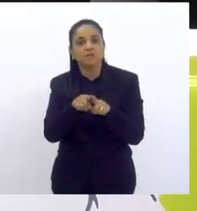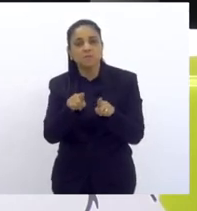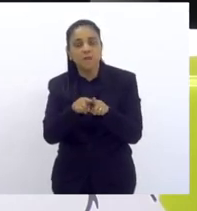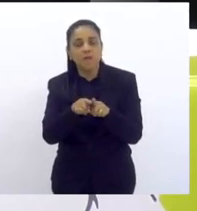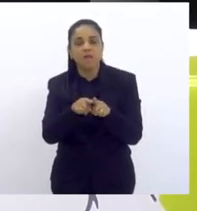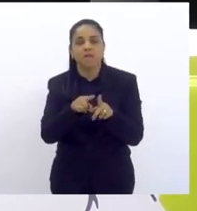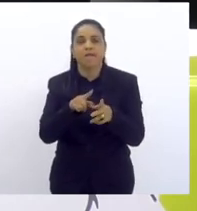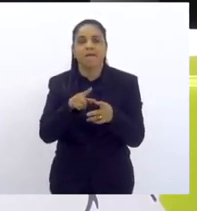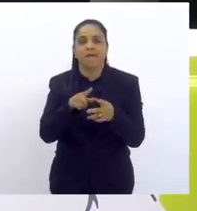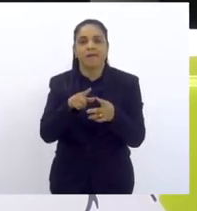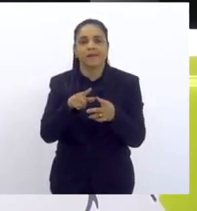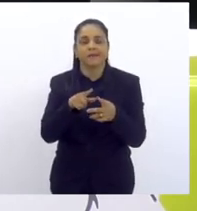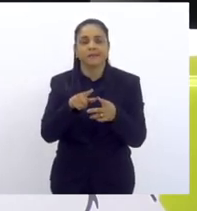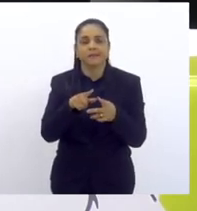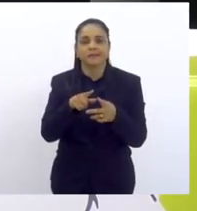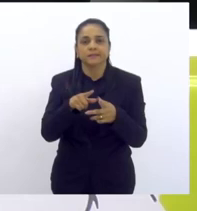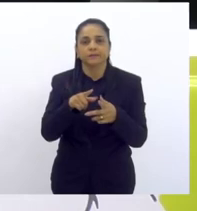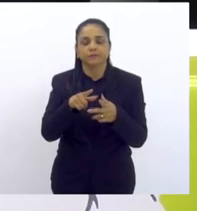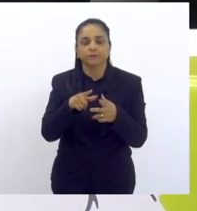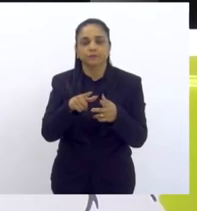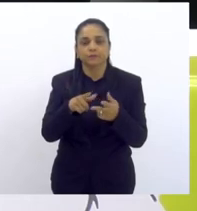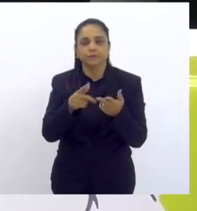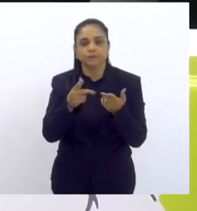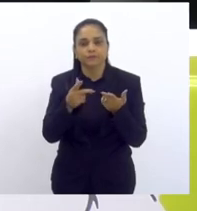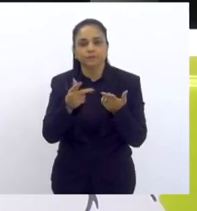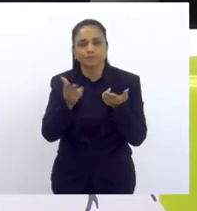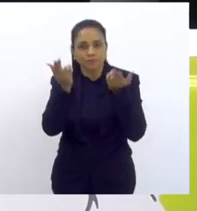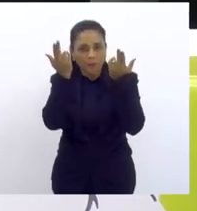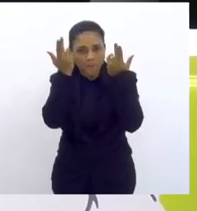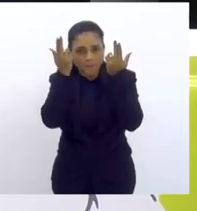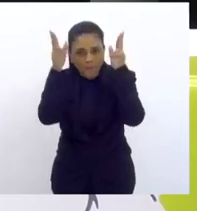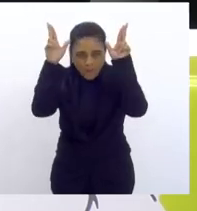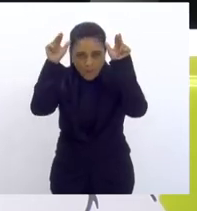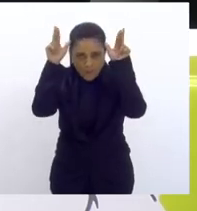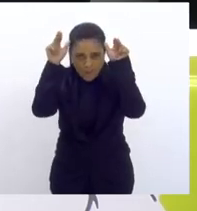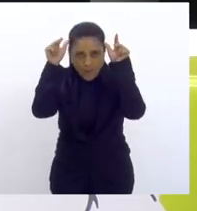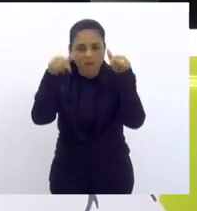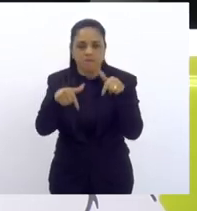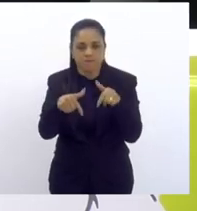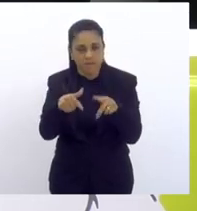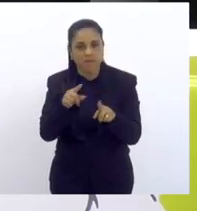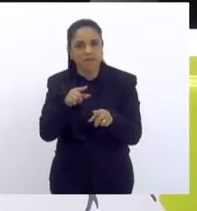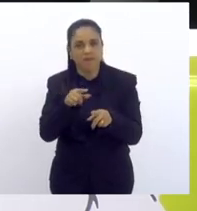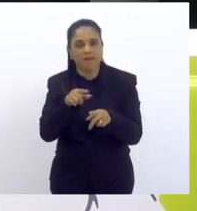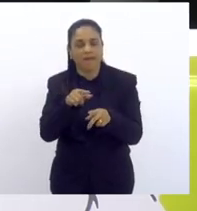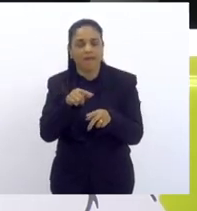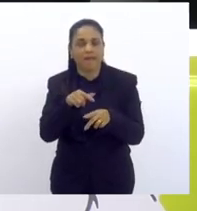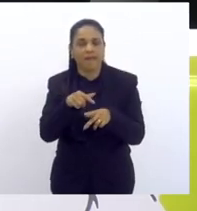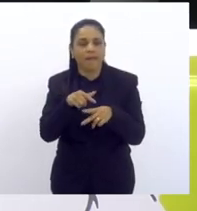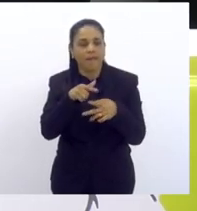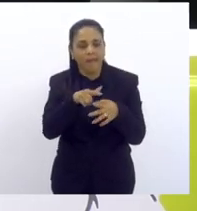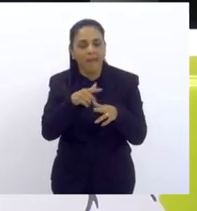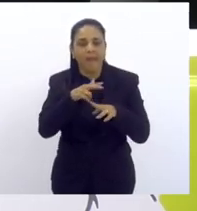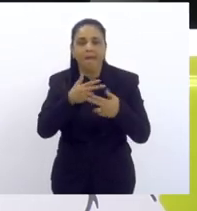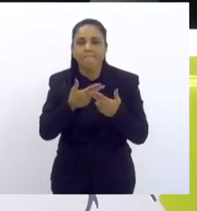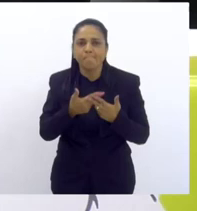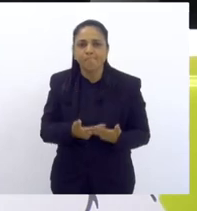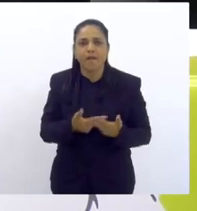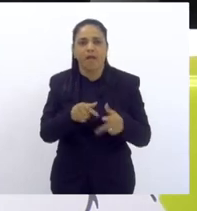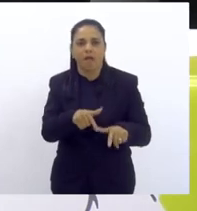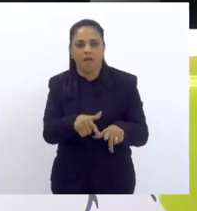geral das suas explorações extremas inserindo também no meio político